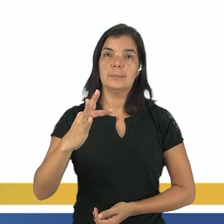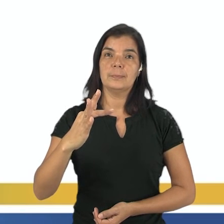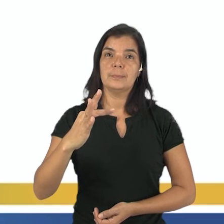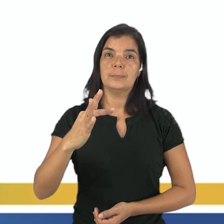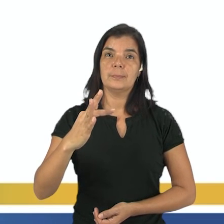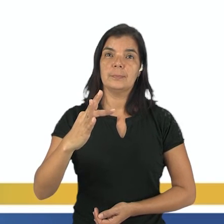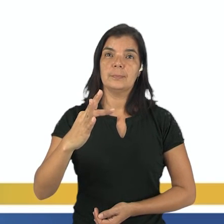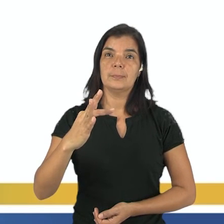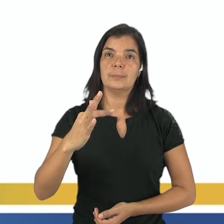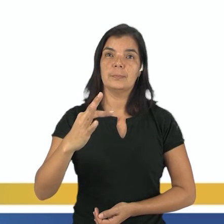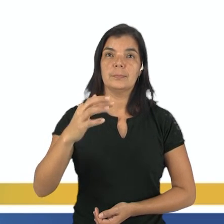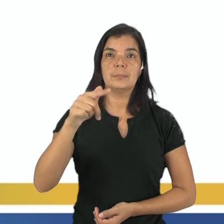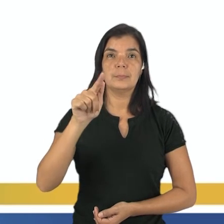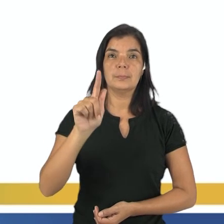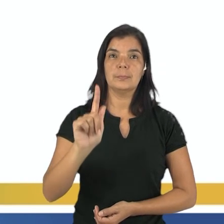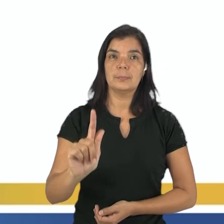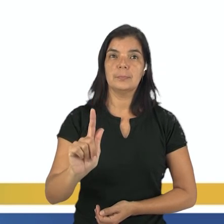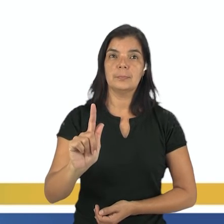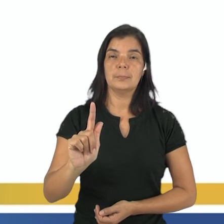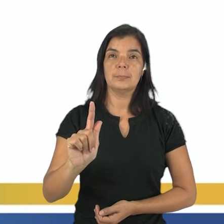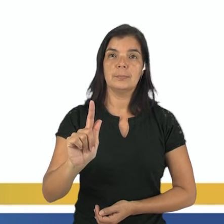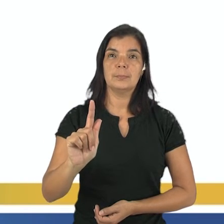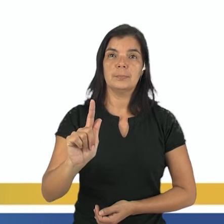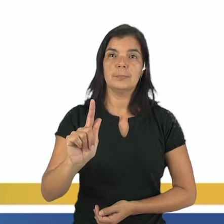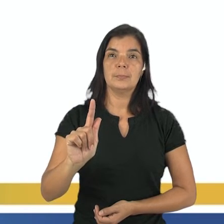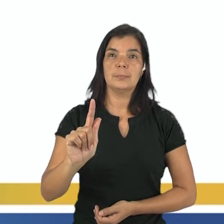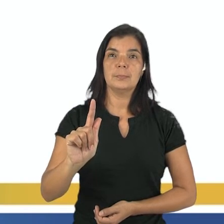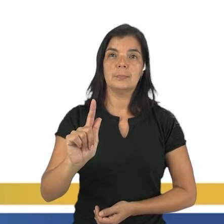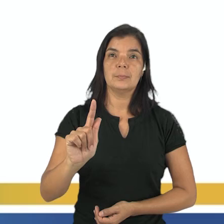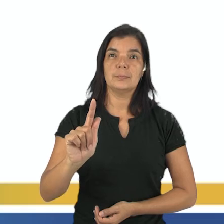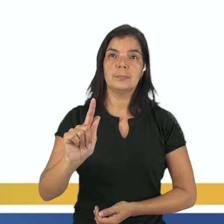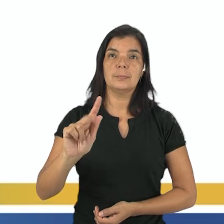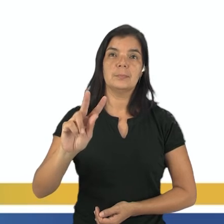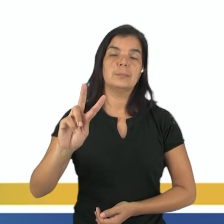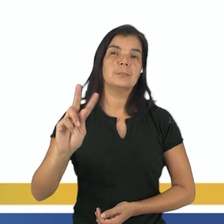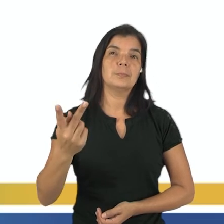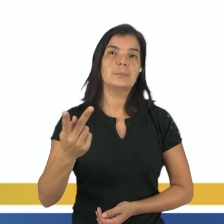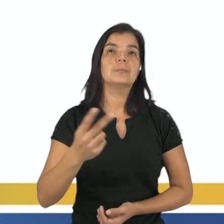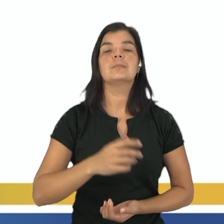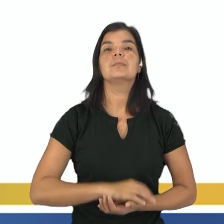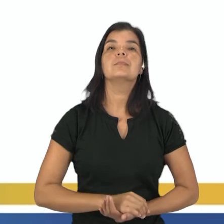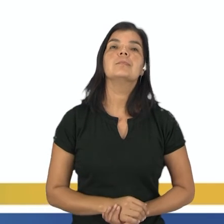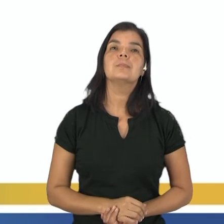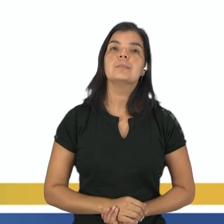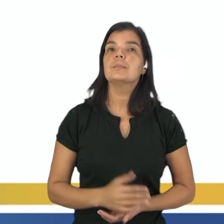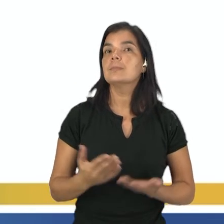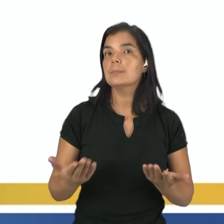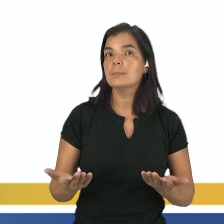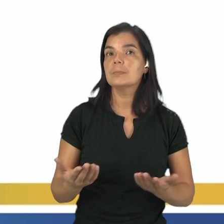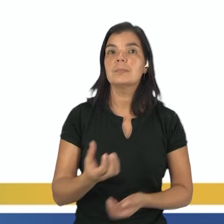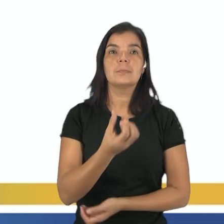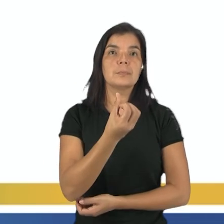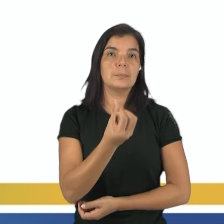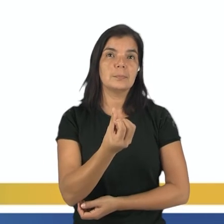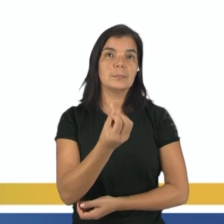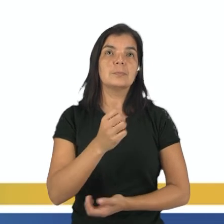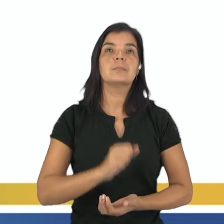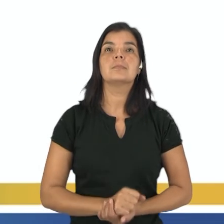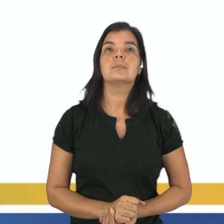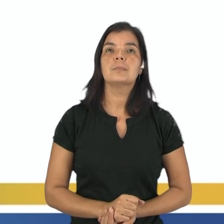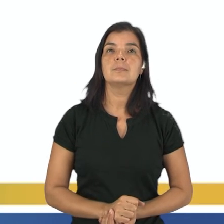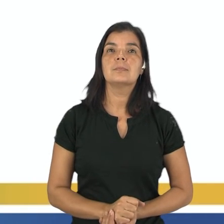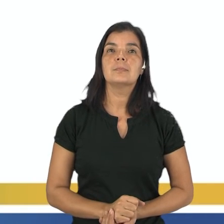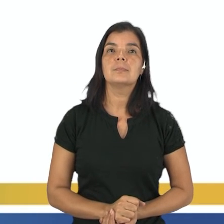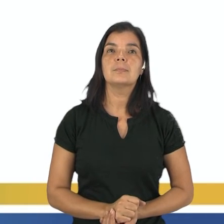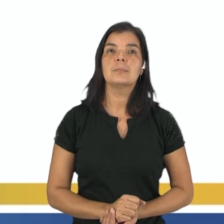vértice F, né? Depois do F vai para o G e finalmente chega em H. E a sexta e última maneira,